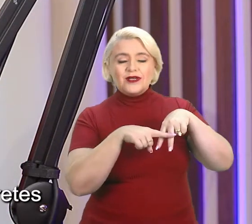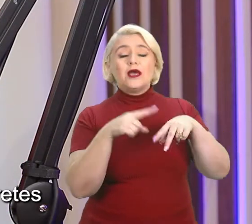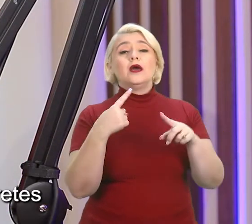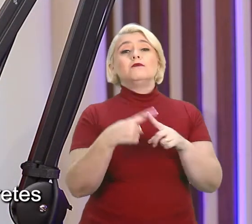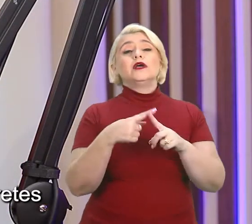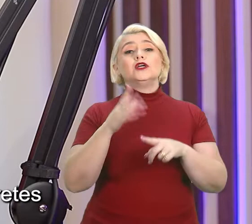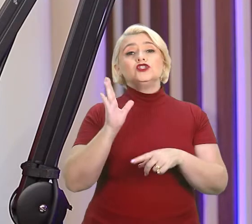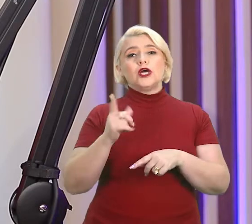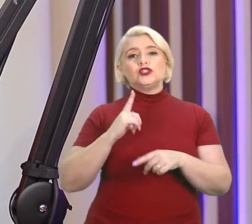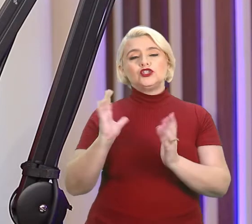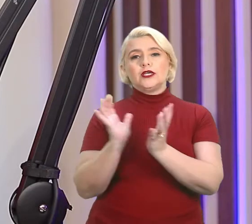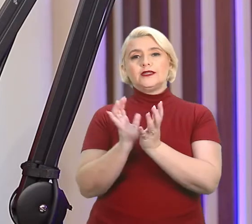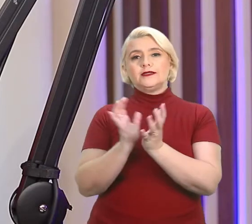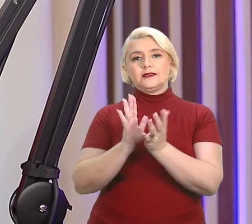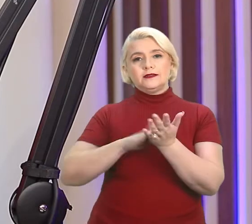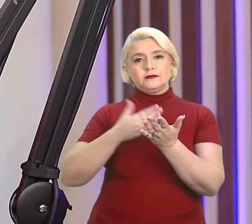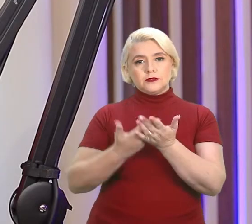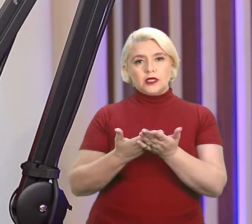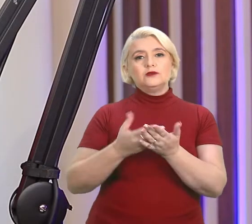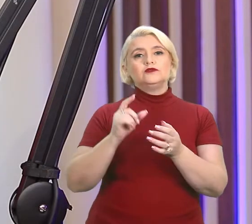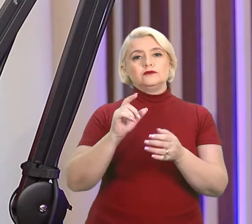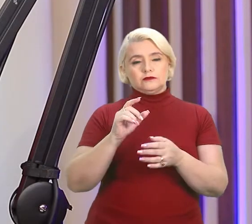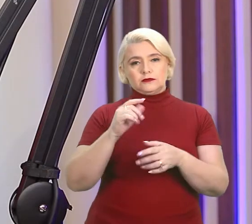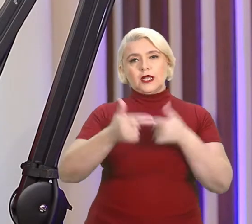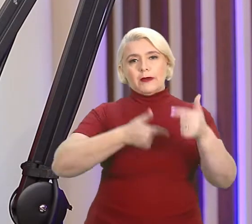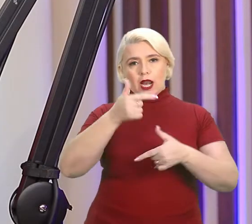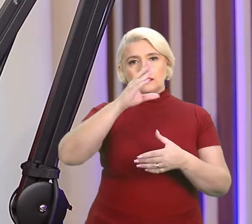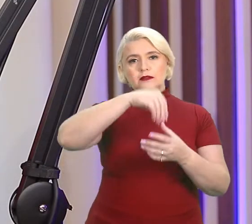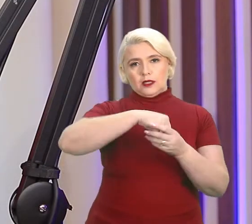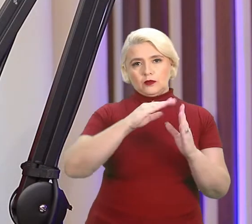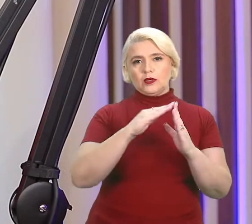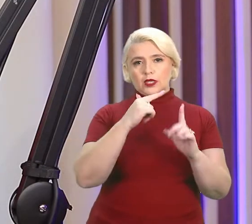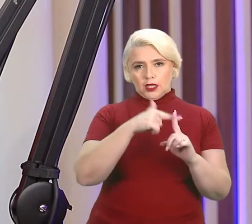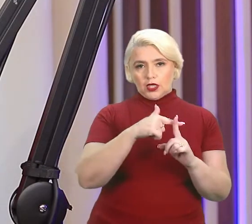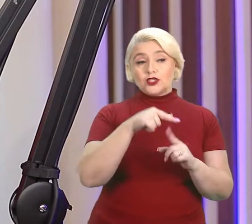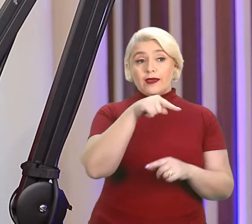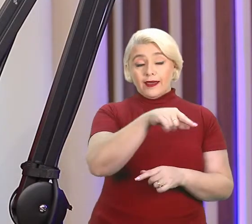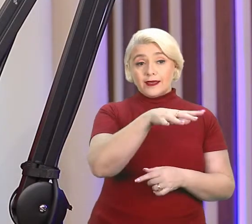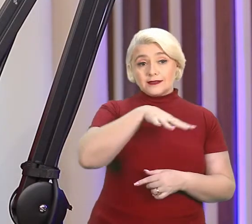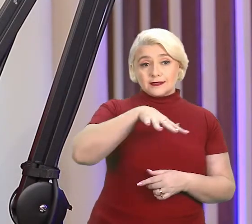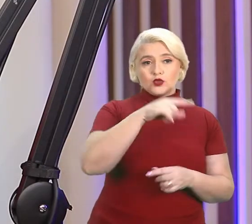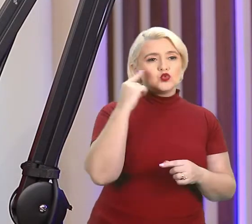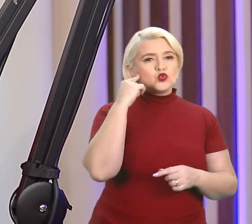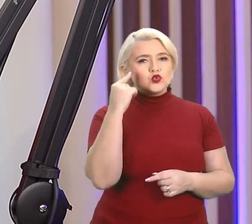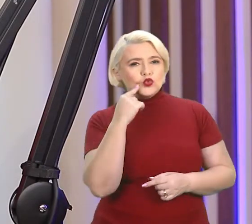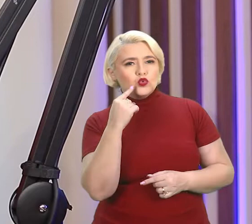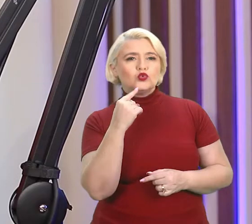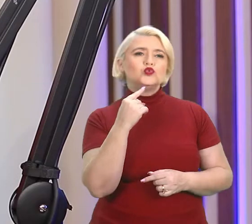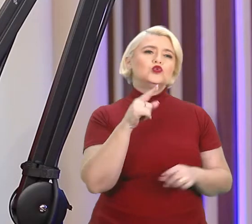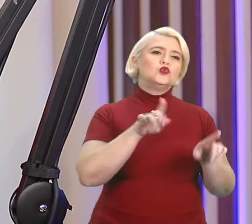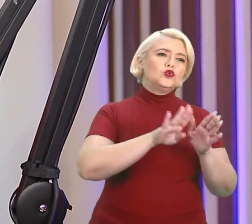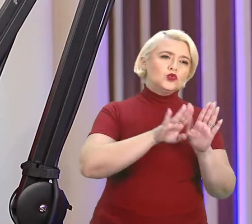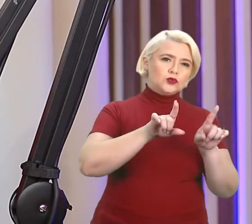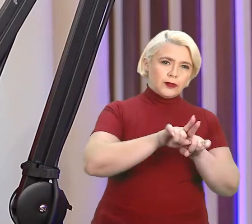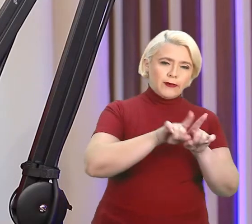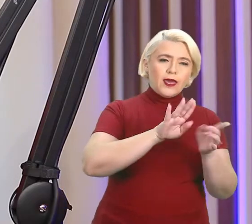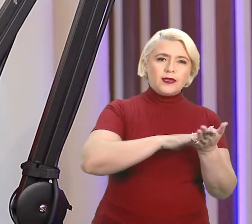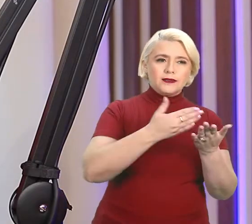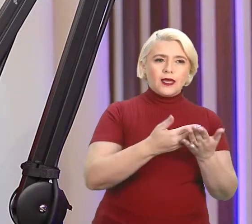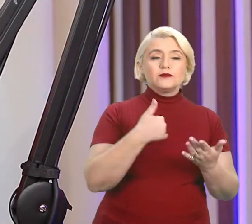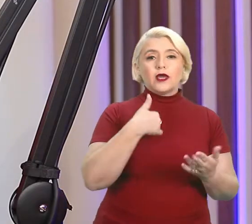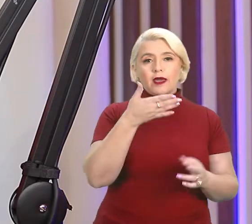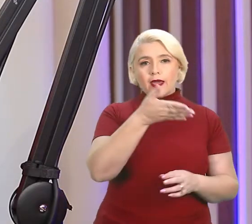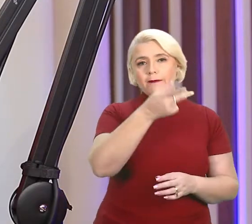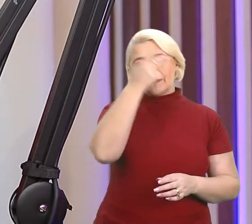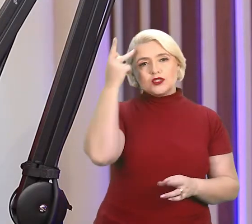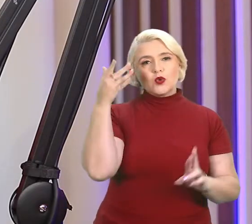já tinha uma equipe de intérpretes fazendo interpretação nessa igreja, e aí esses intérpretes, esses surdos, eram as